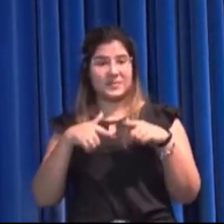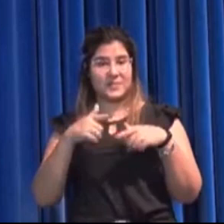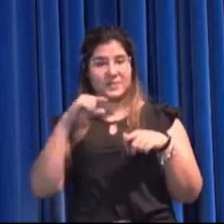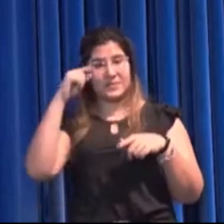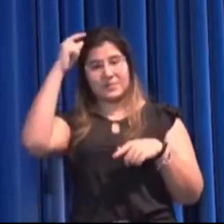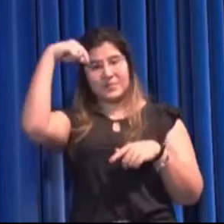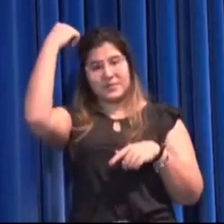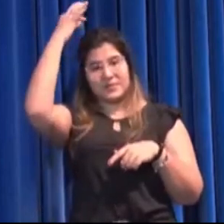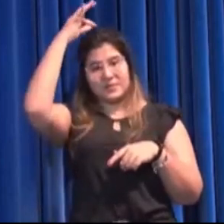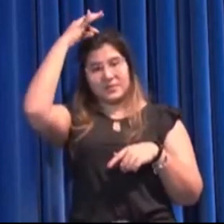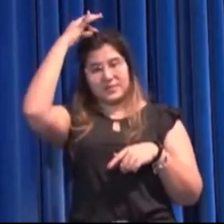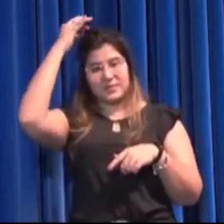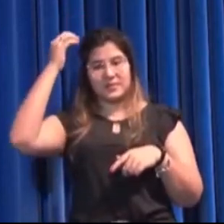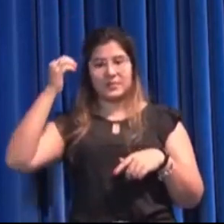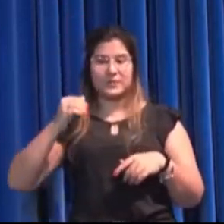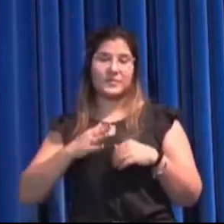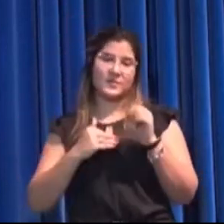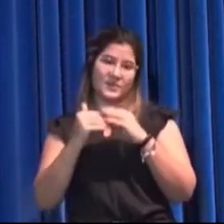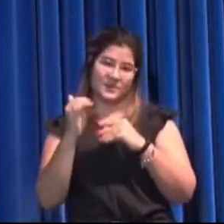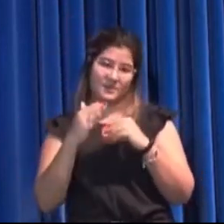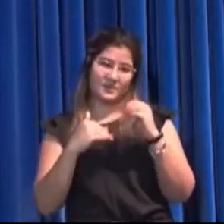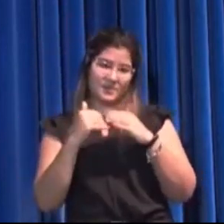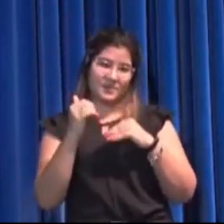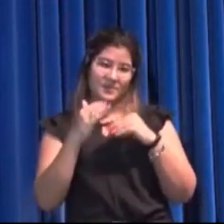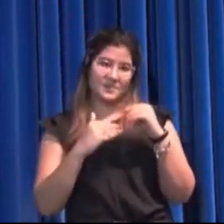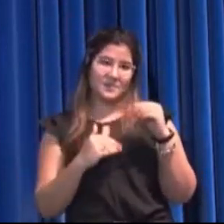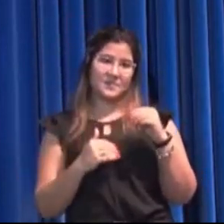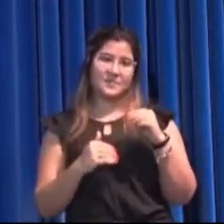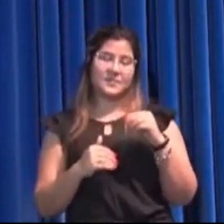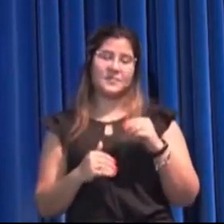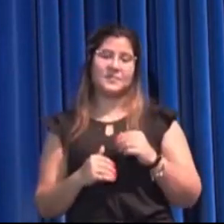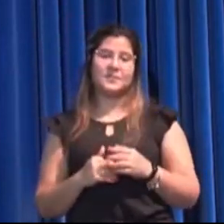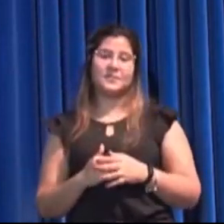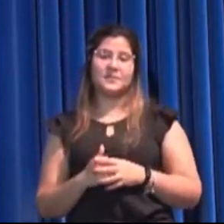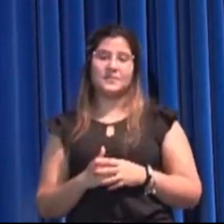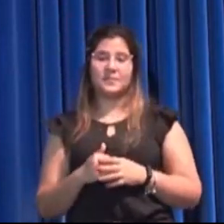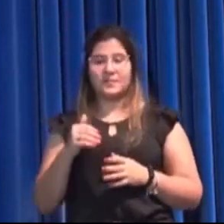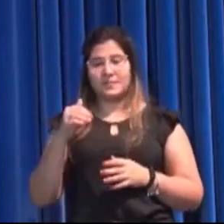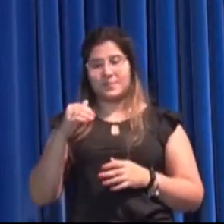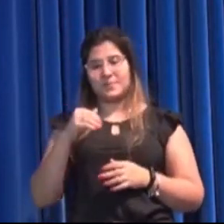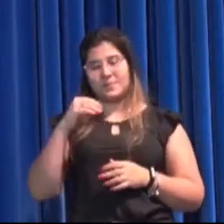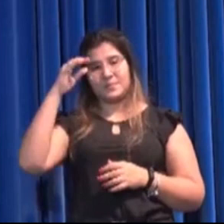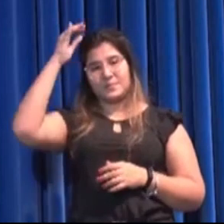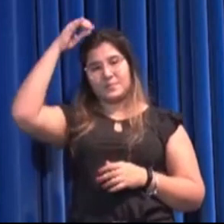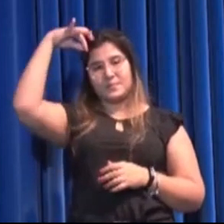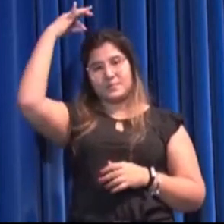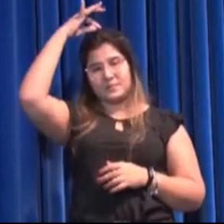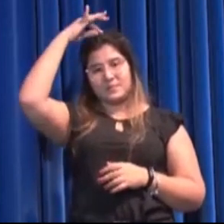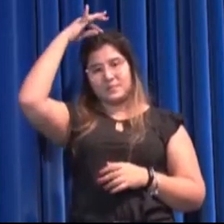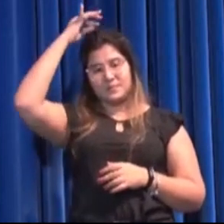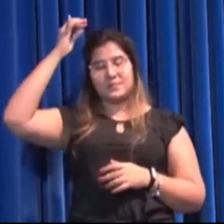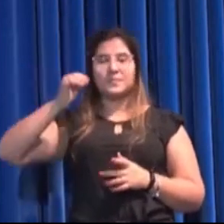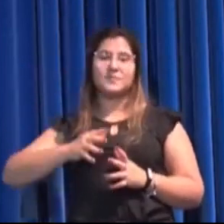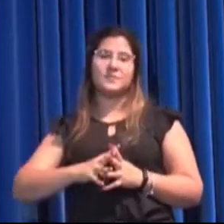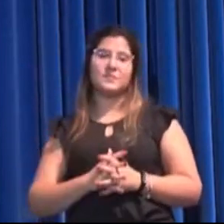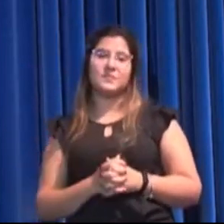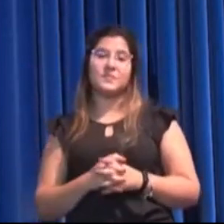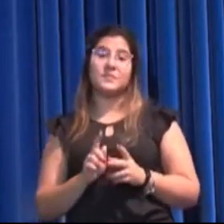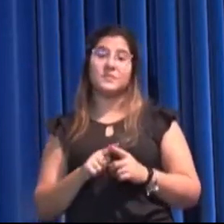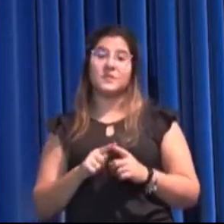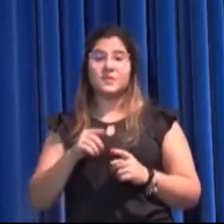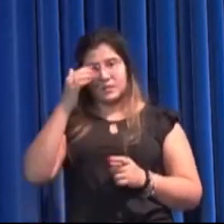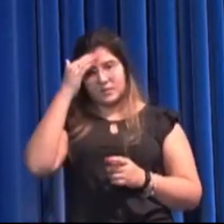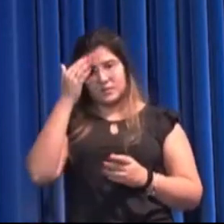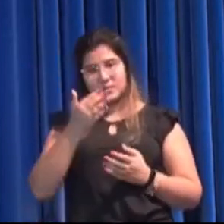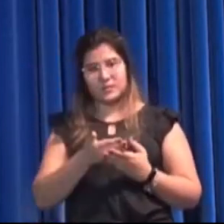comentando com o pastor Maurício hoje pela manhã, ele citou assim, en passant, ele citou esse texto, porque eu creio que